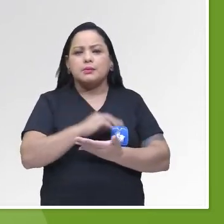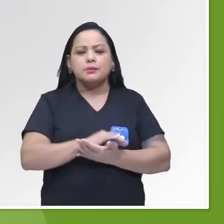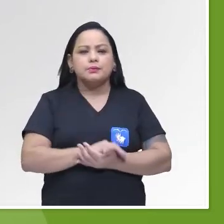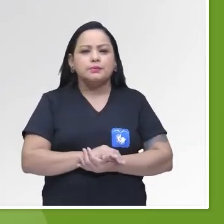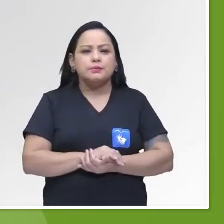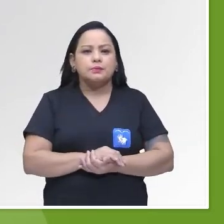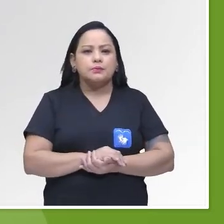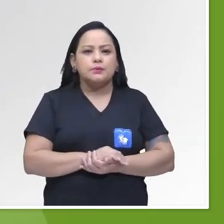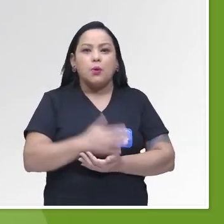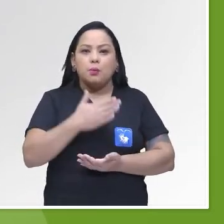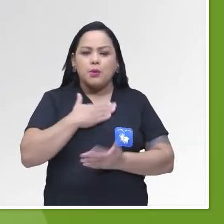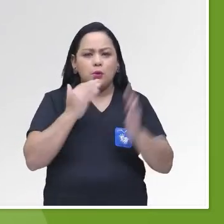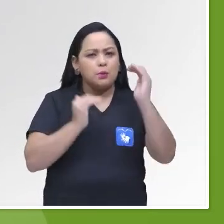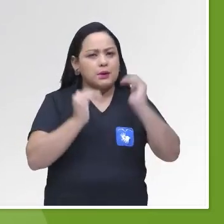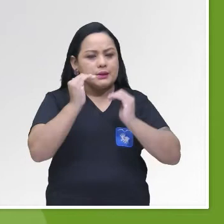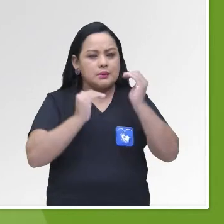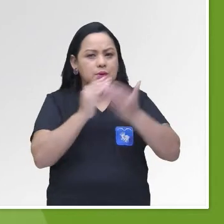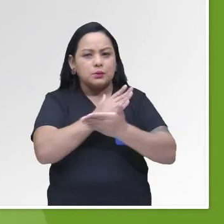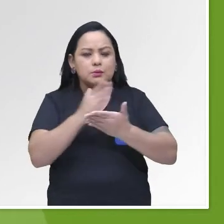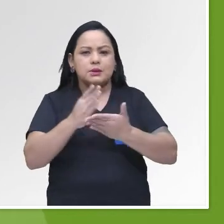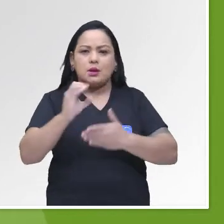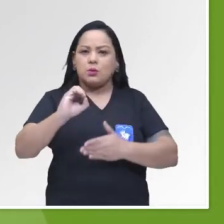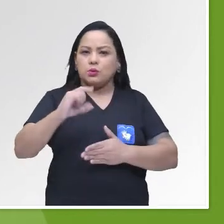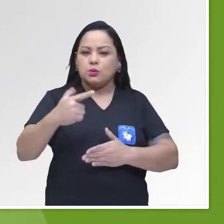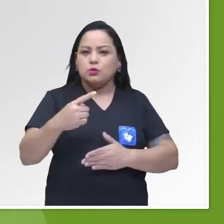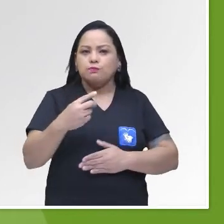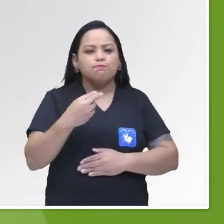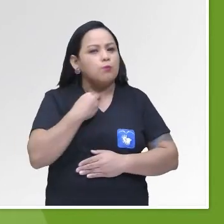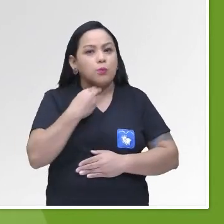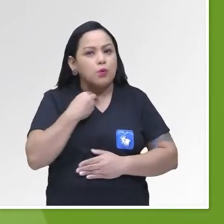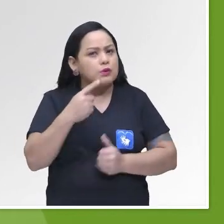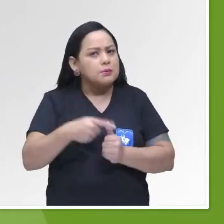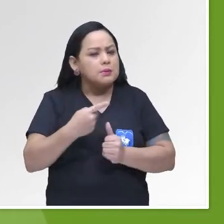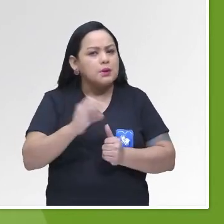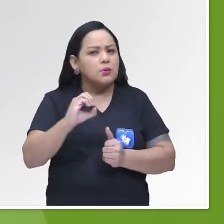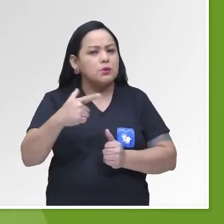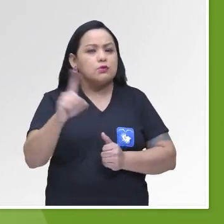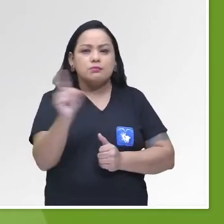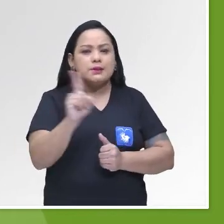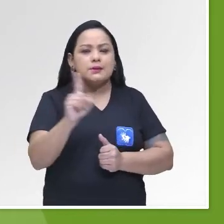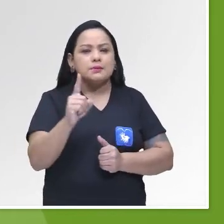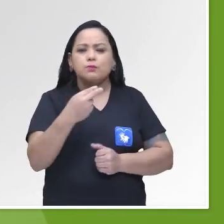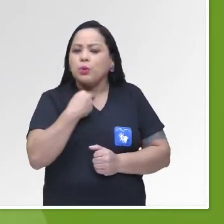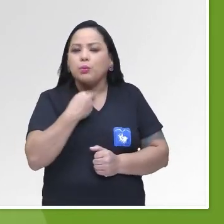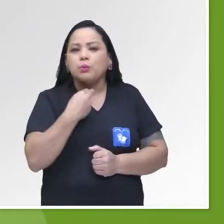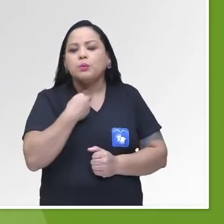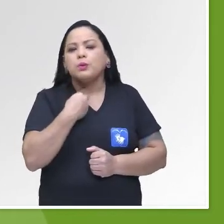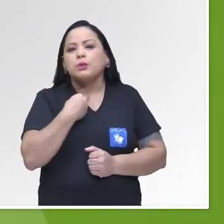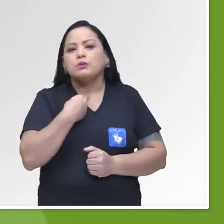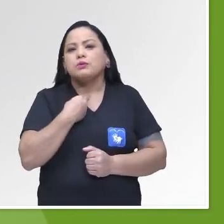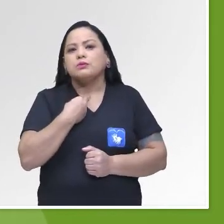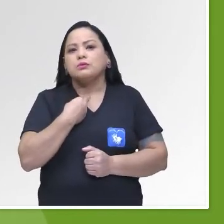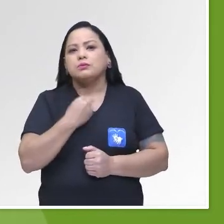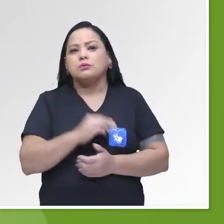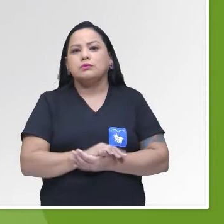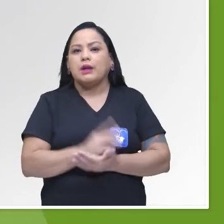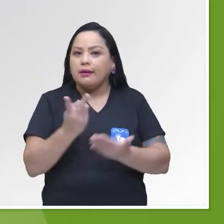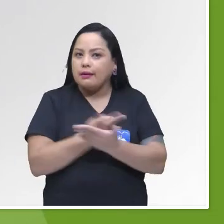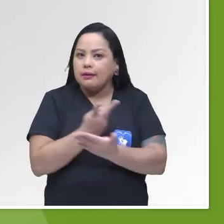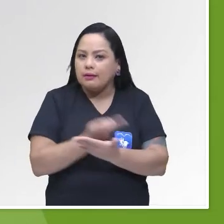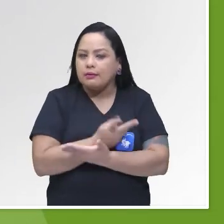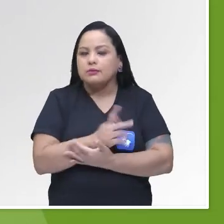o meu balanceamento pelo oxigênio. Não posso fazer isso, tá, gente? Eu não posso fazer isso daí,